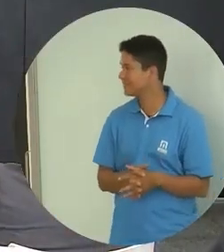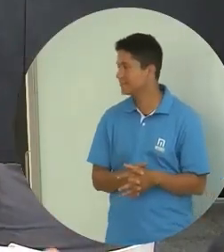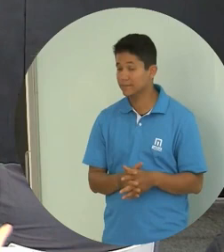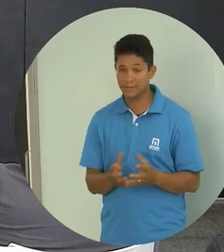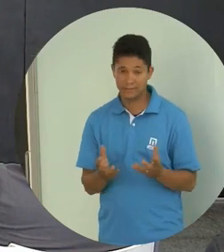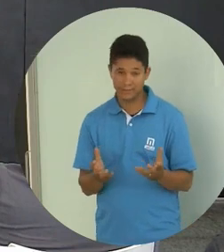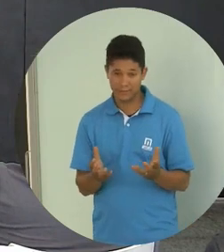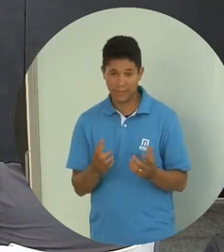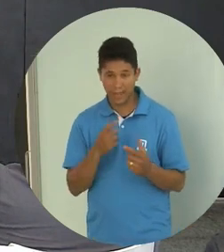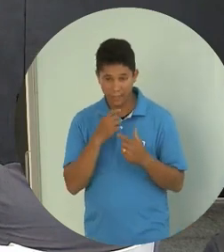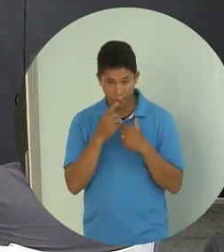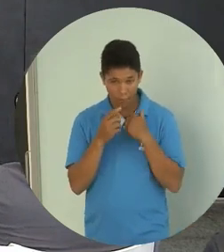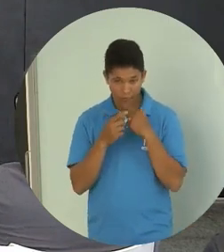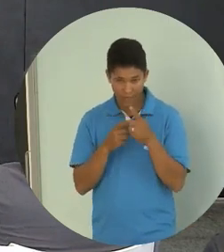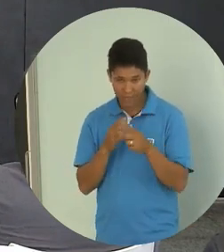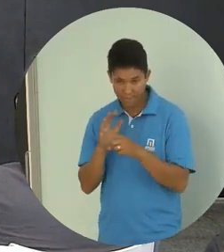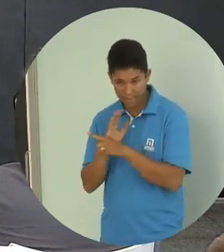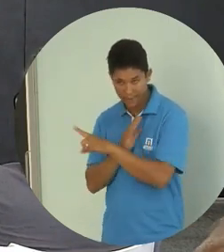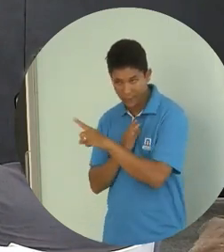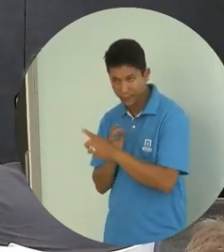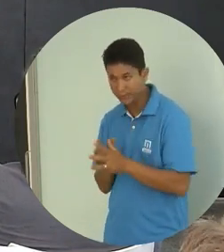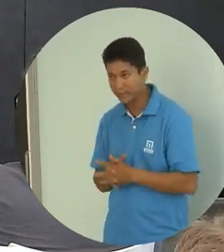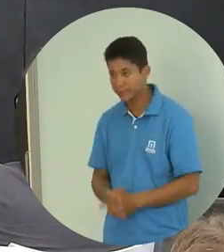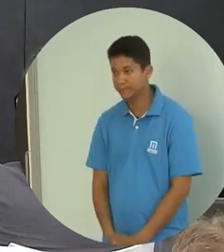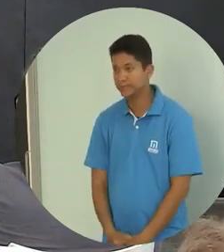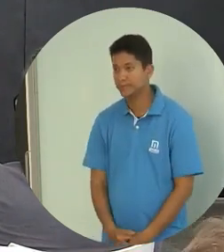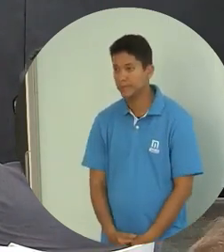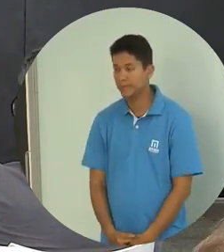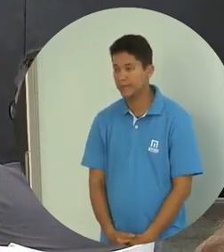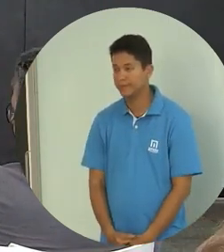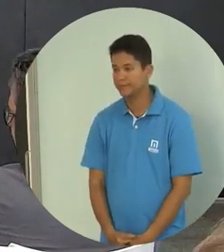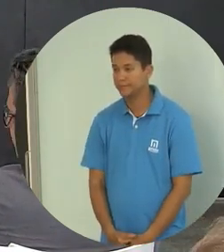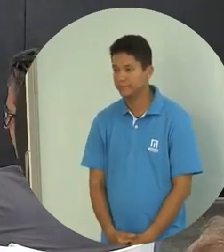Alguém tem alguma pergunta, questionamento sobre as obras?